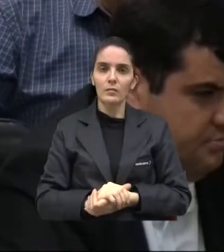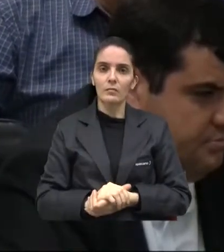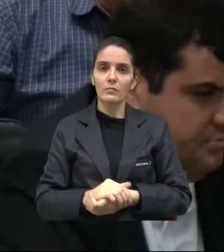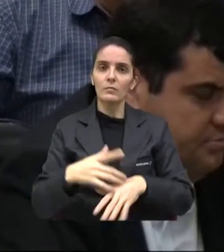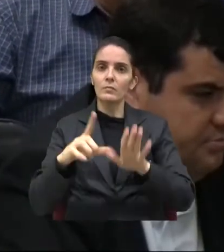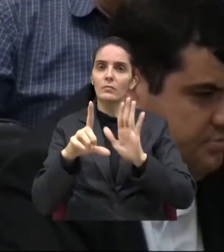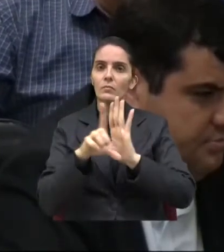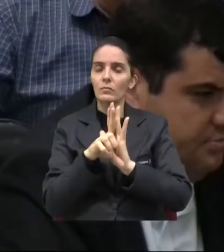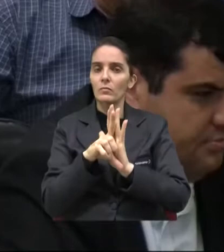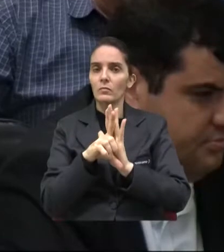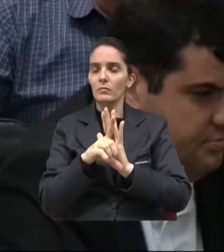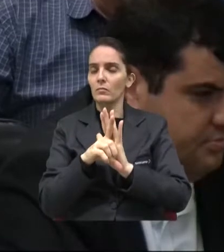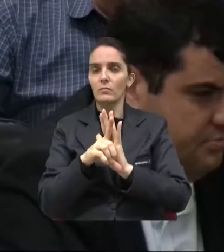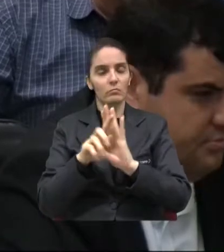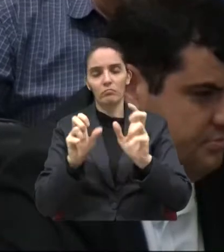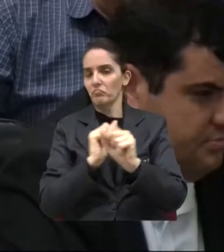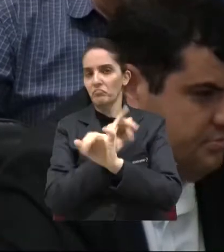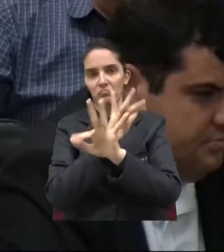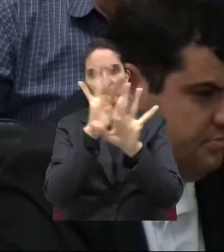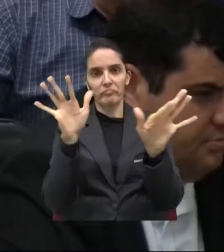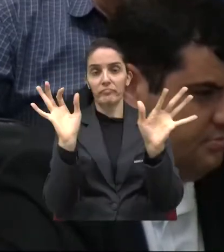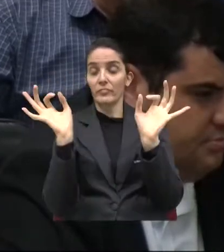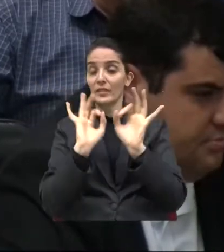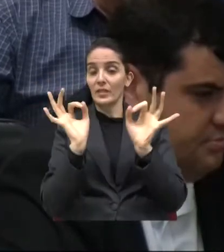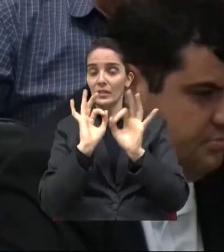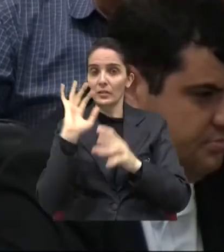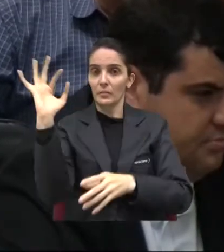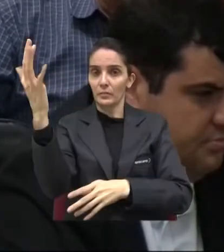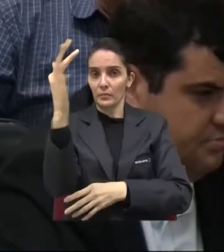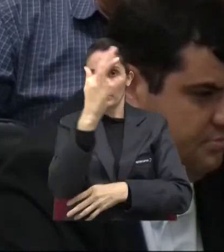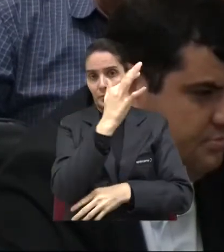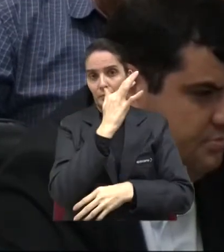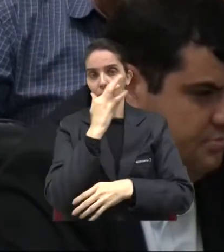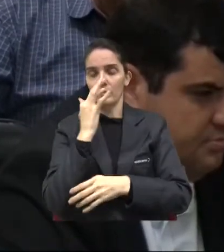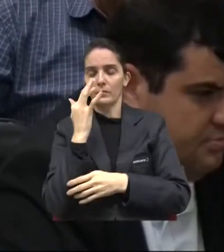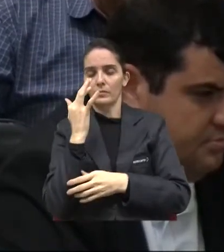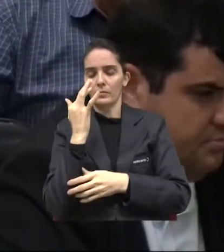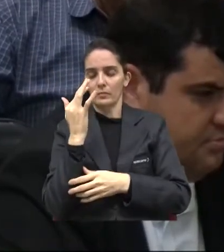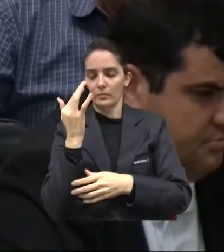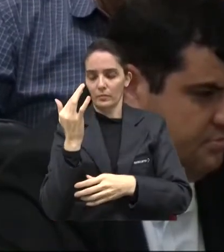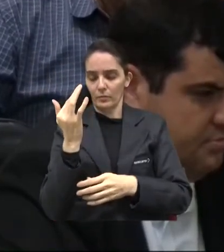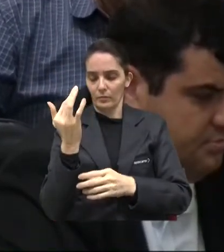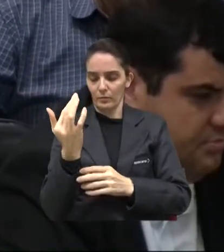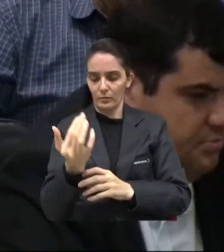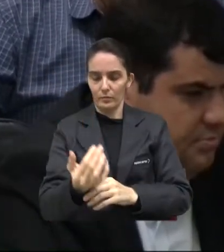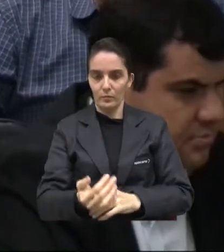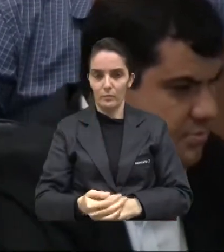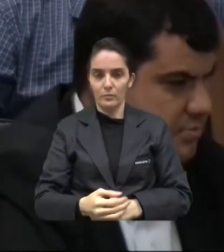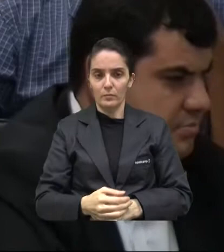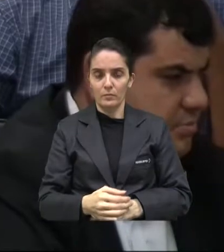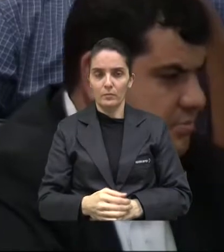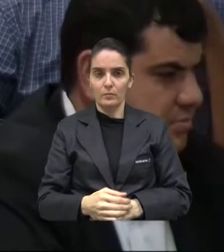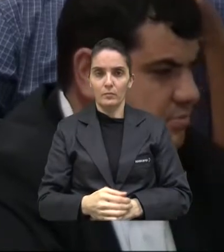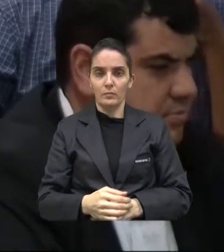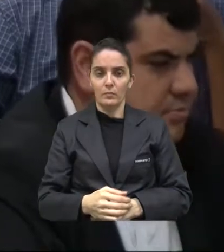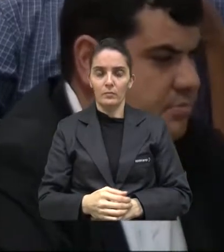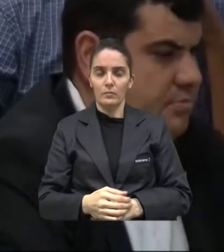não deixava claro sobre o meio ambiente. Então, foi-se construído